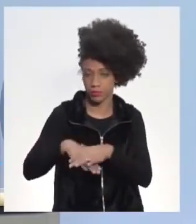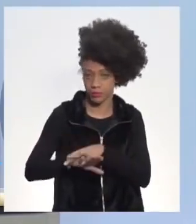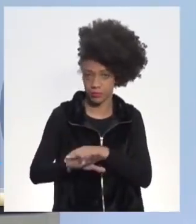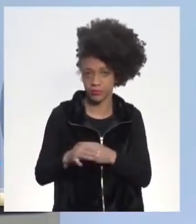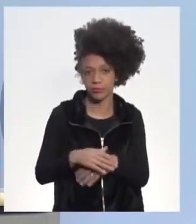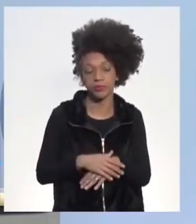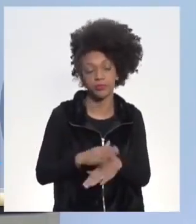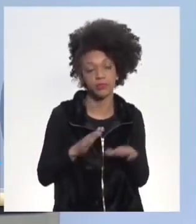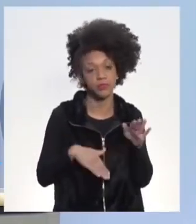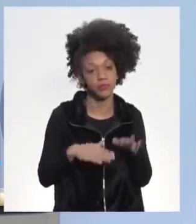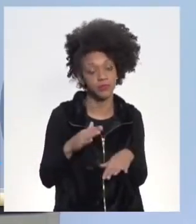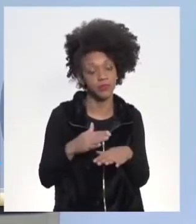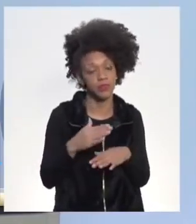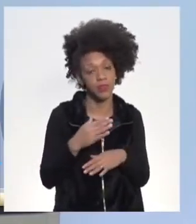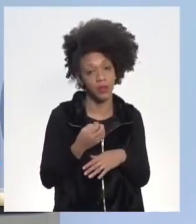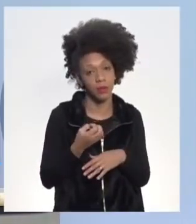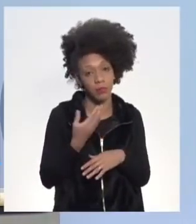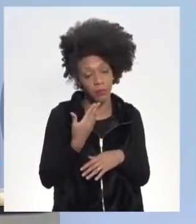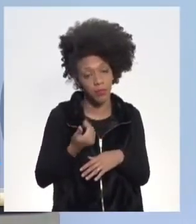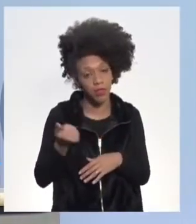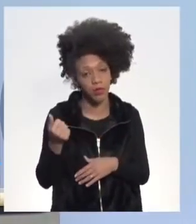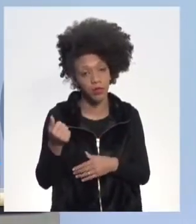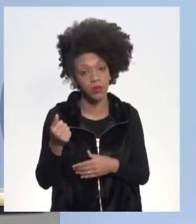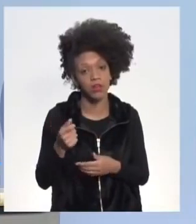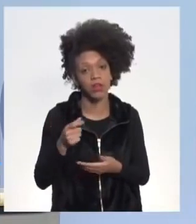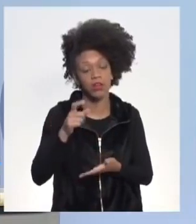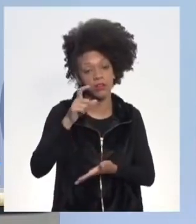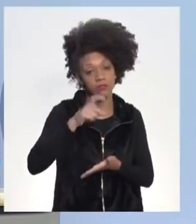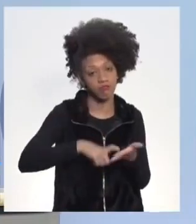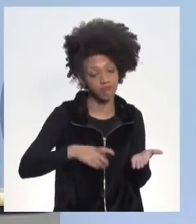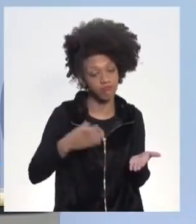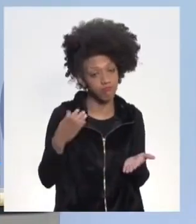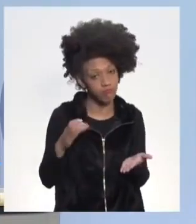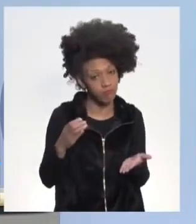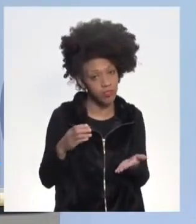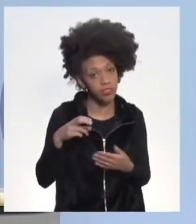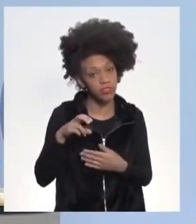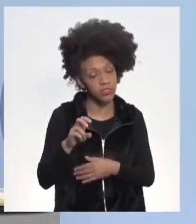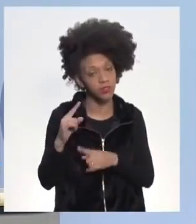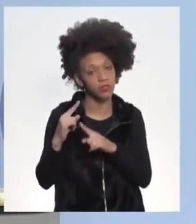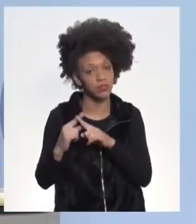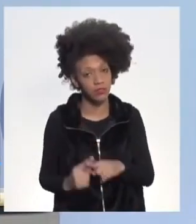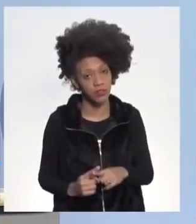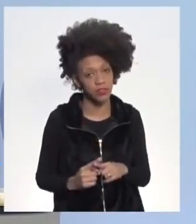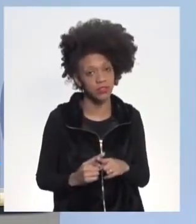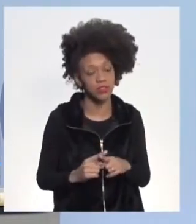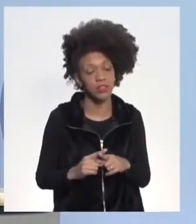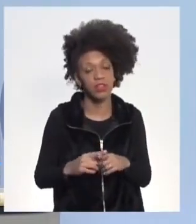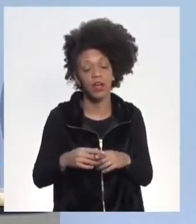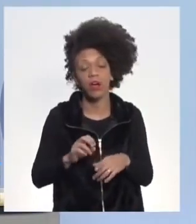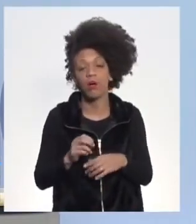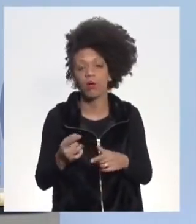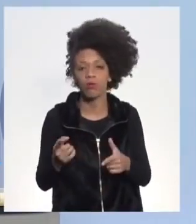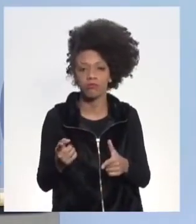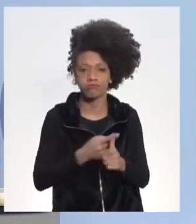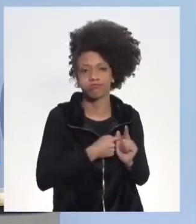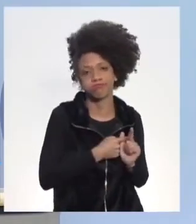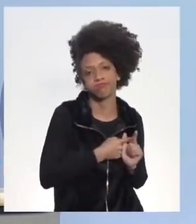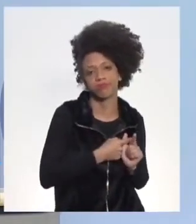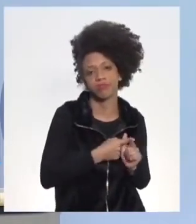é muito melhor você parcelar em 5 vezes e não se endividar do que você se endividar tentando pagar à vista,